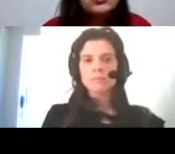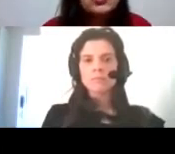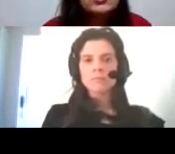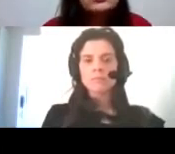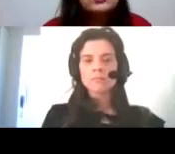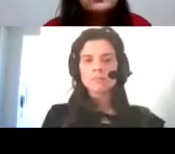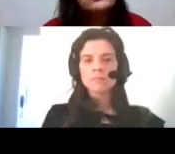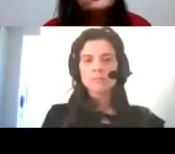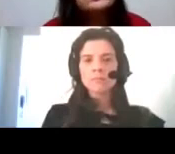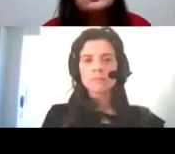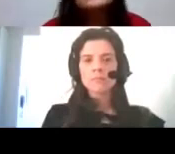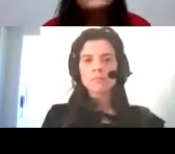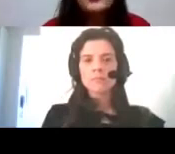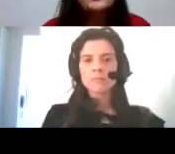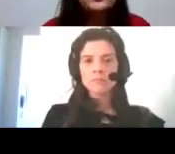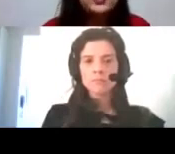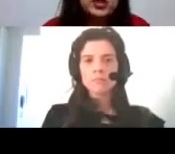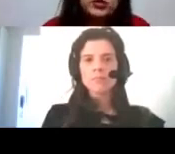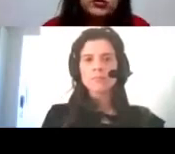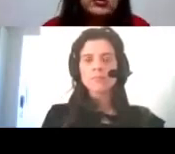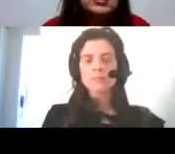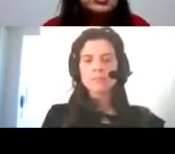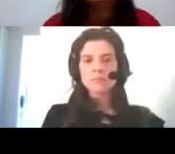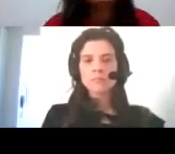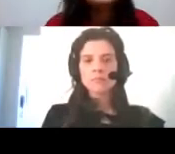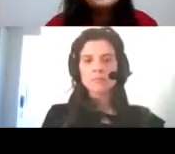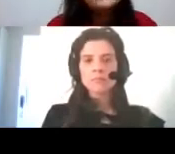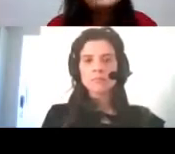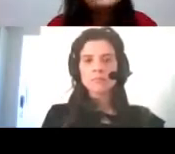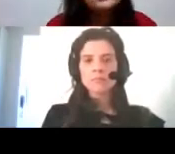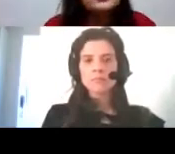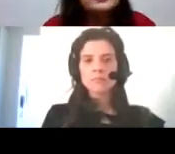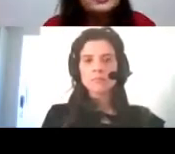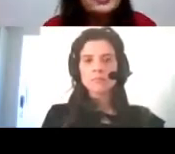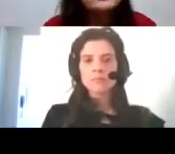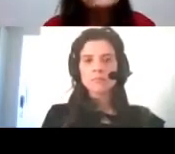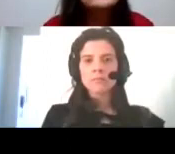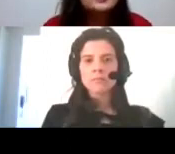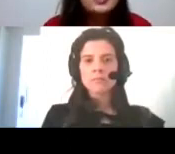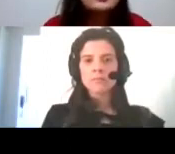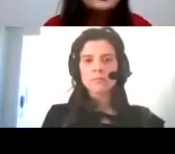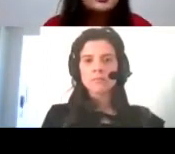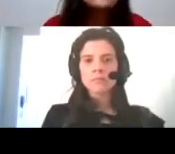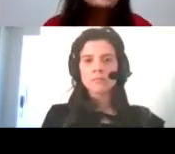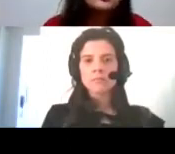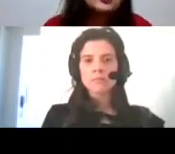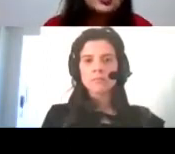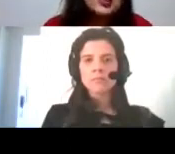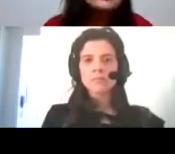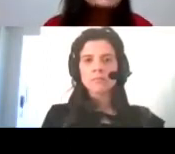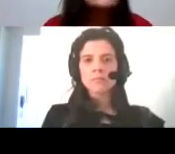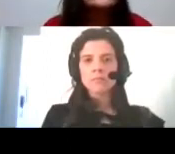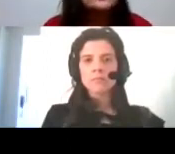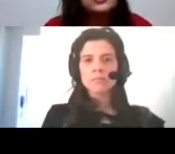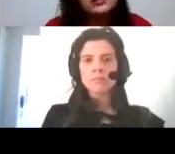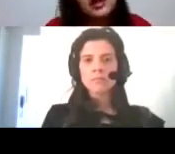em controle que o desvio de função não é permitido. Também eu gosto de destacar que vocês, né, enquanto